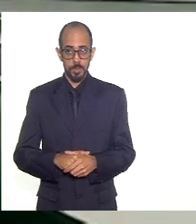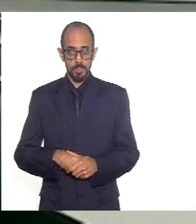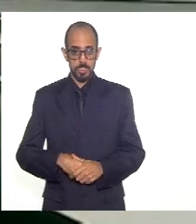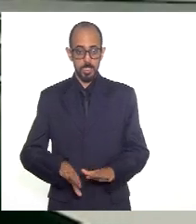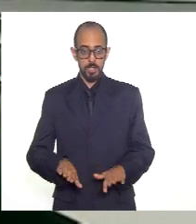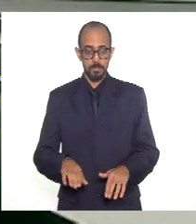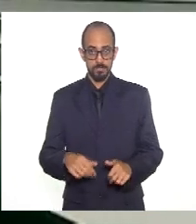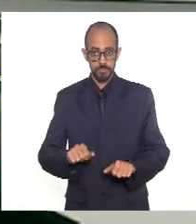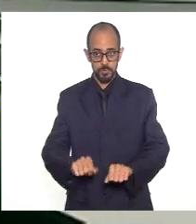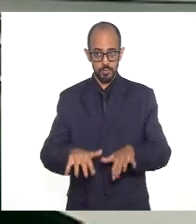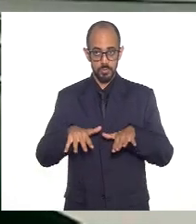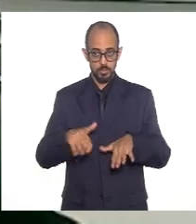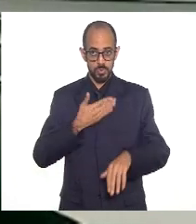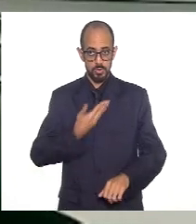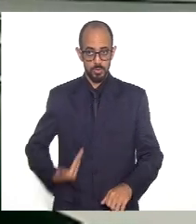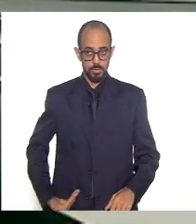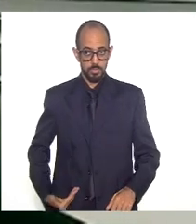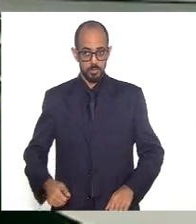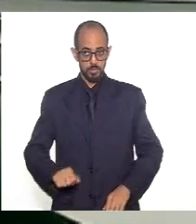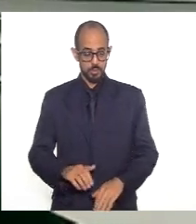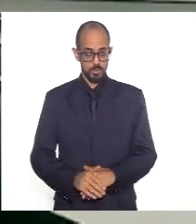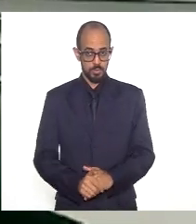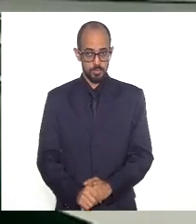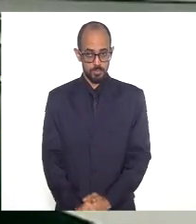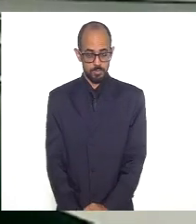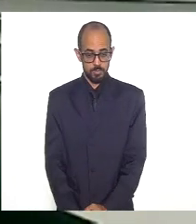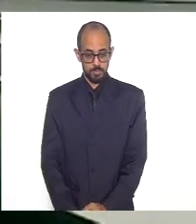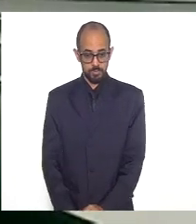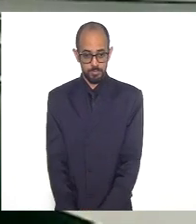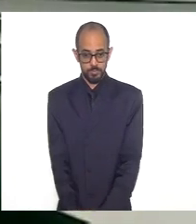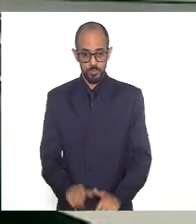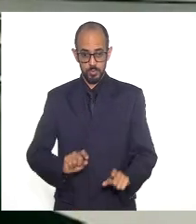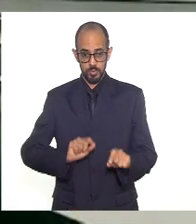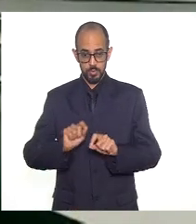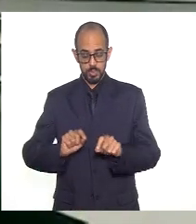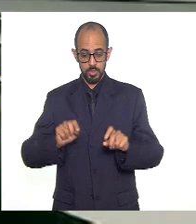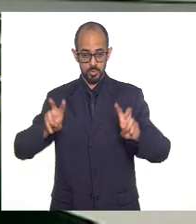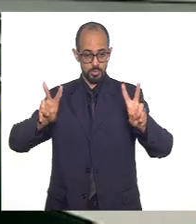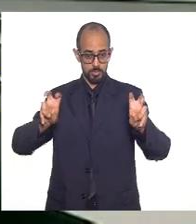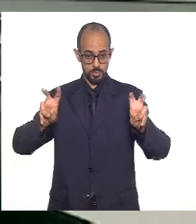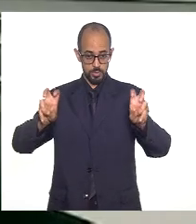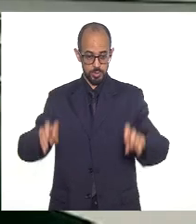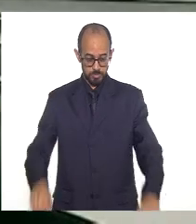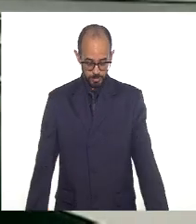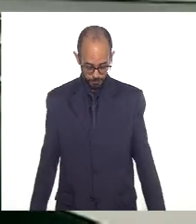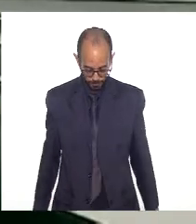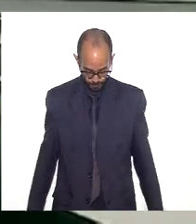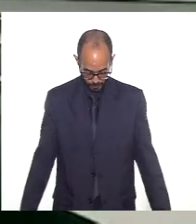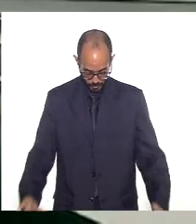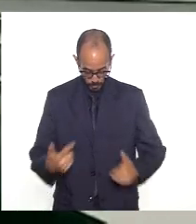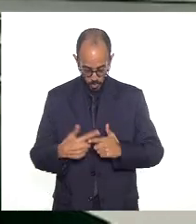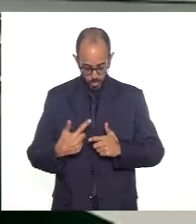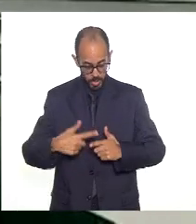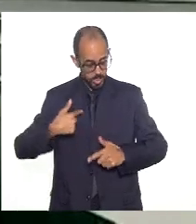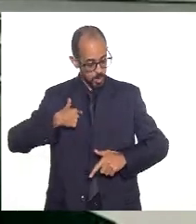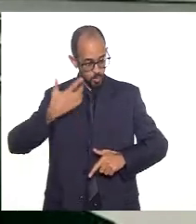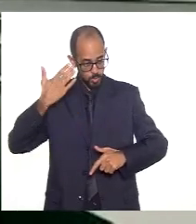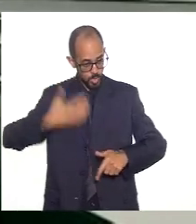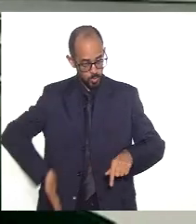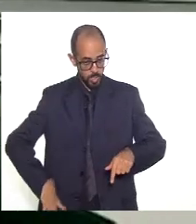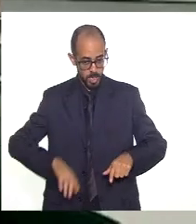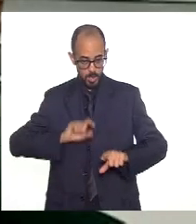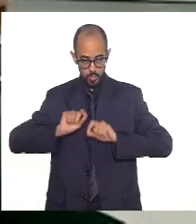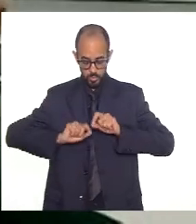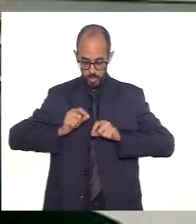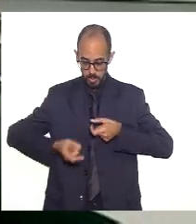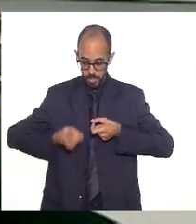audiência pública, claro, no mês de agosto, sobre esse tema. Porque eu não quero uma volta